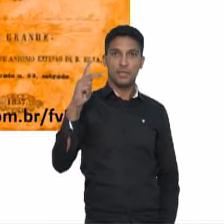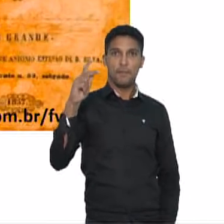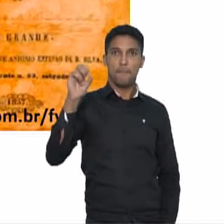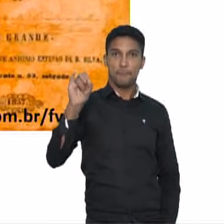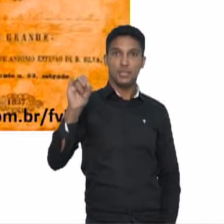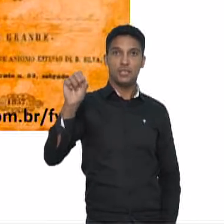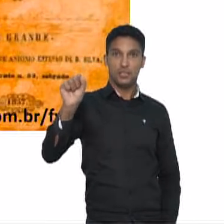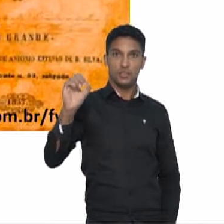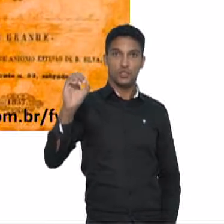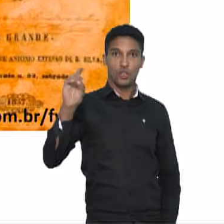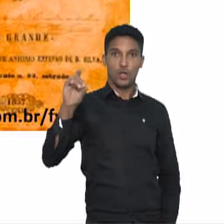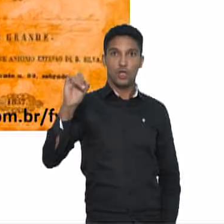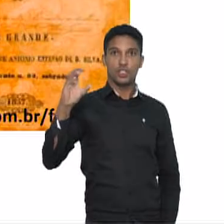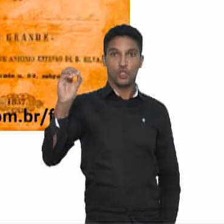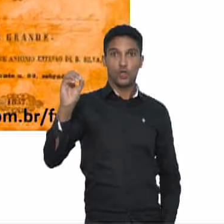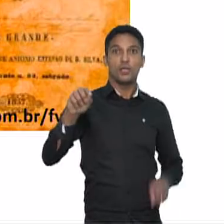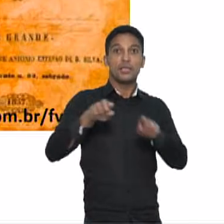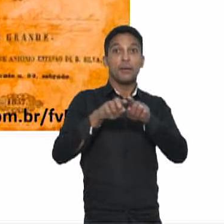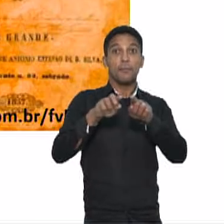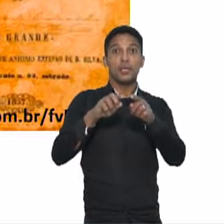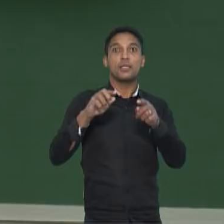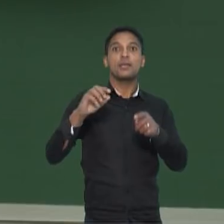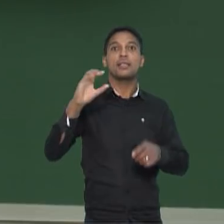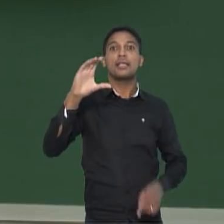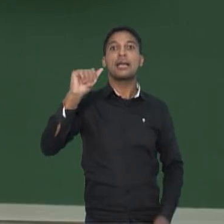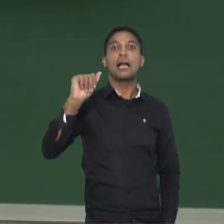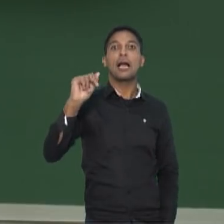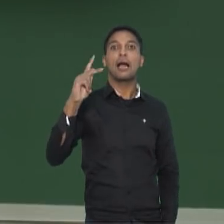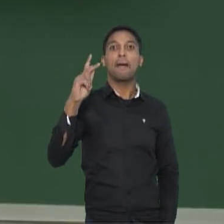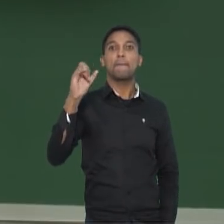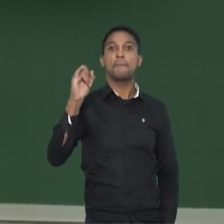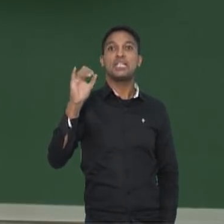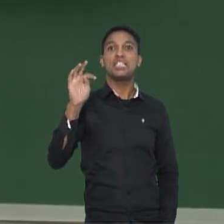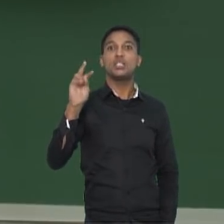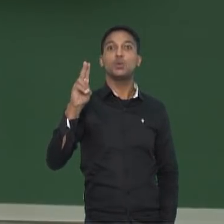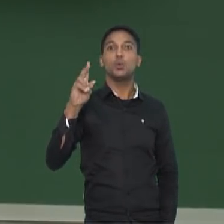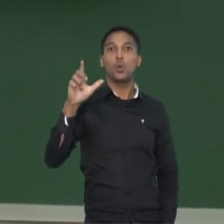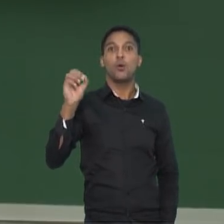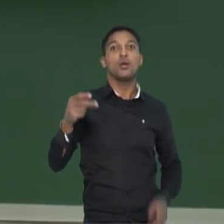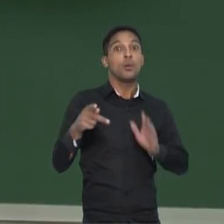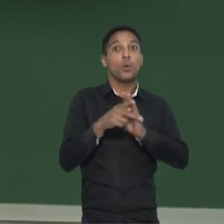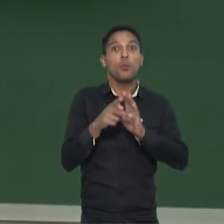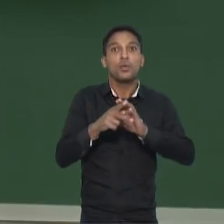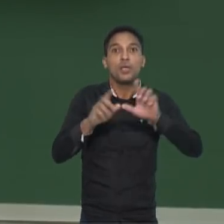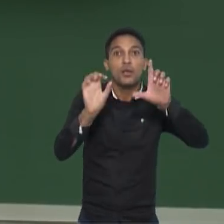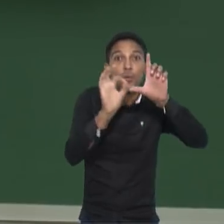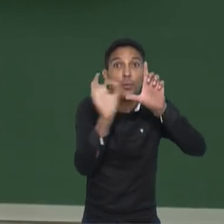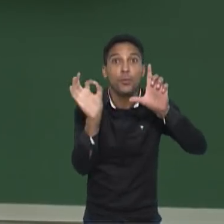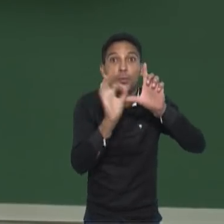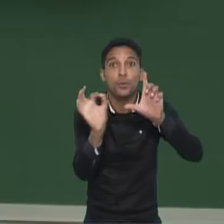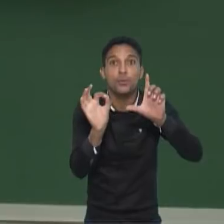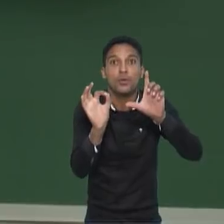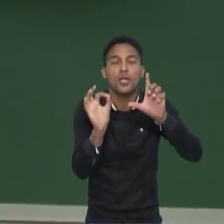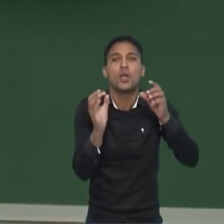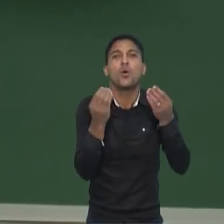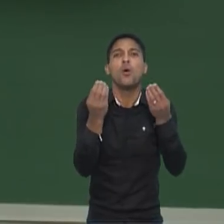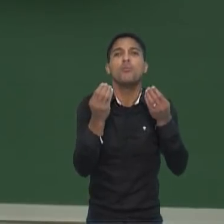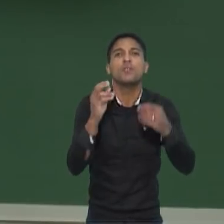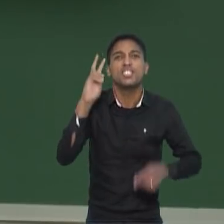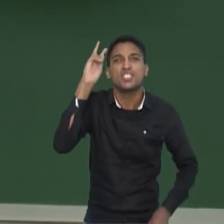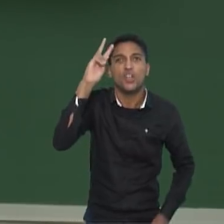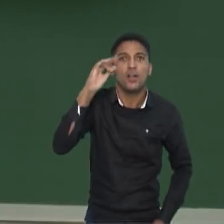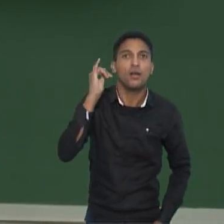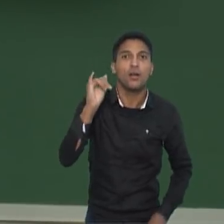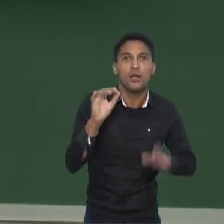Então, nessa questão, a gente vai ver como que isso de ter a história fragmentada não é